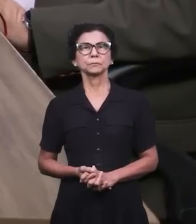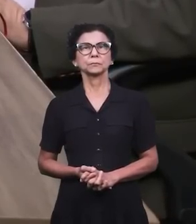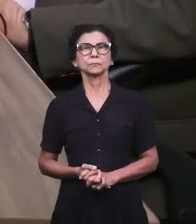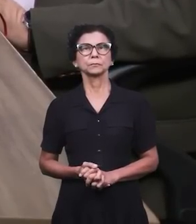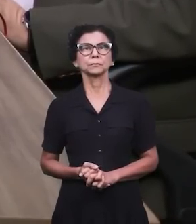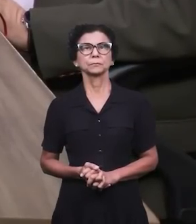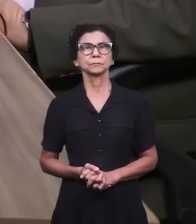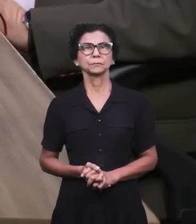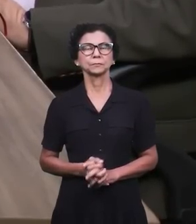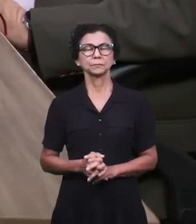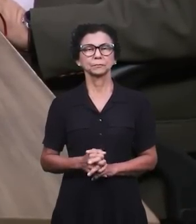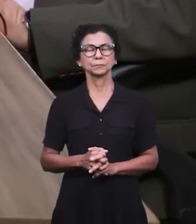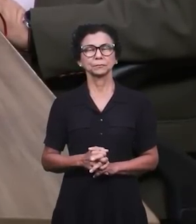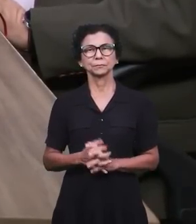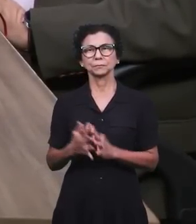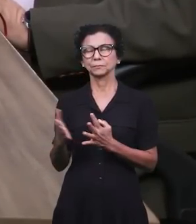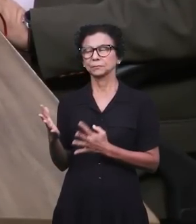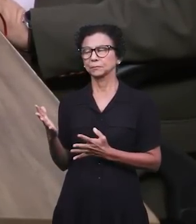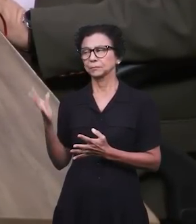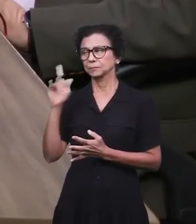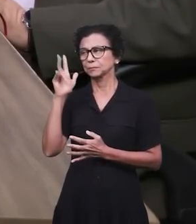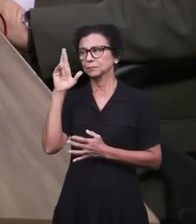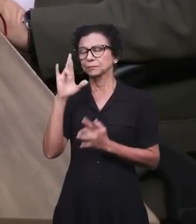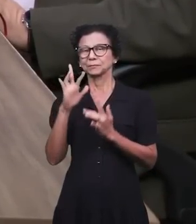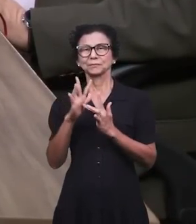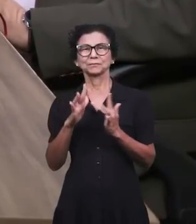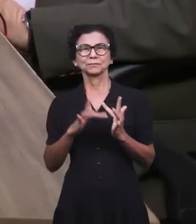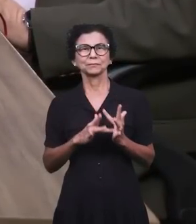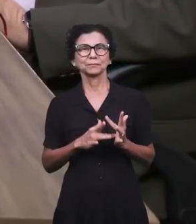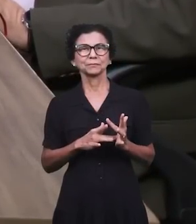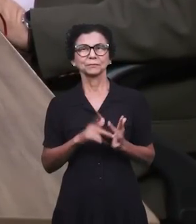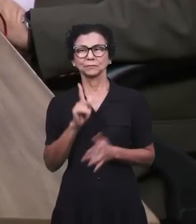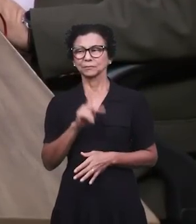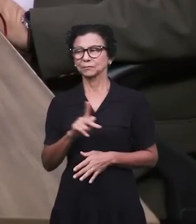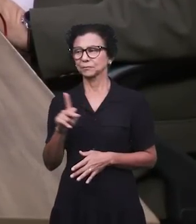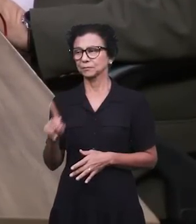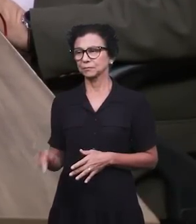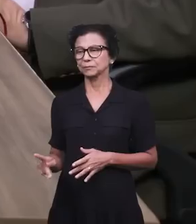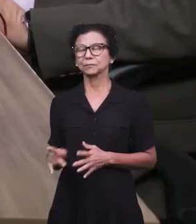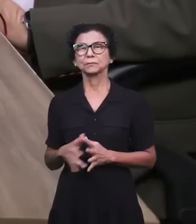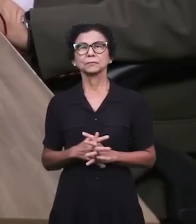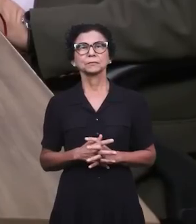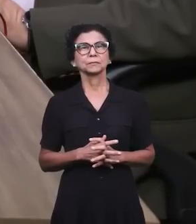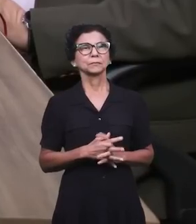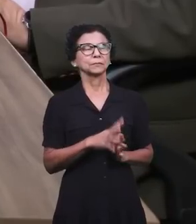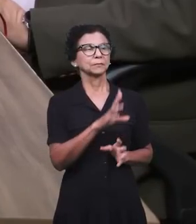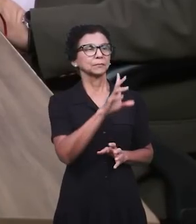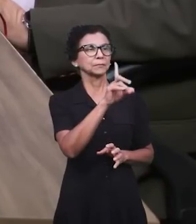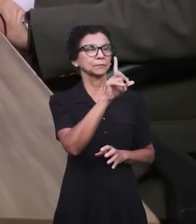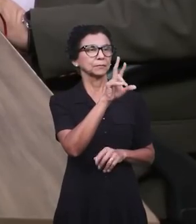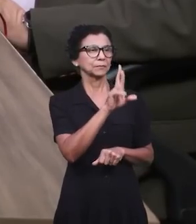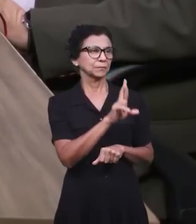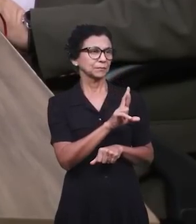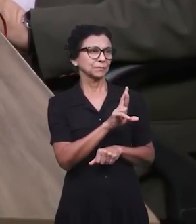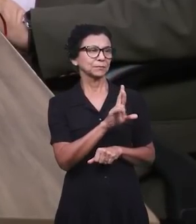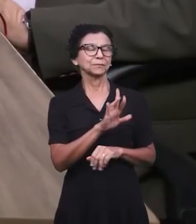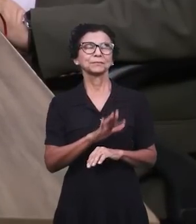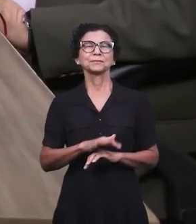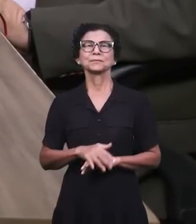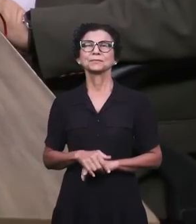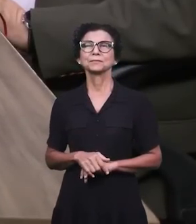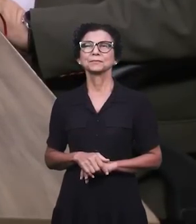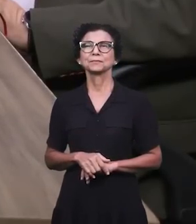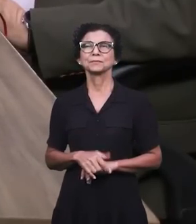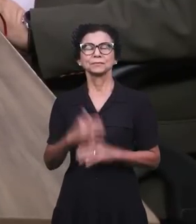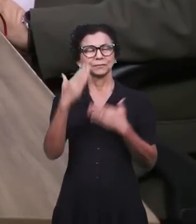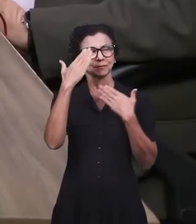nossos companheiros, né? O professor Tiago, a paz do Senhor, Amém. até a Paz do próxima. Doutor Miguel, até a próxima, E a paz do Senhor, seja bem-vindo